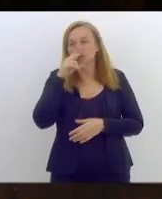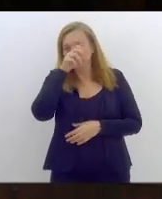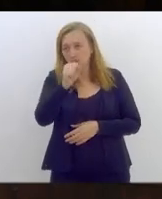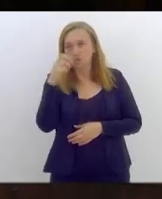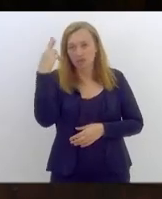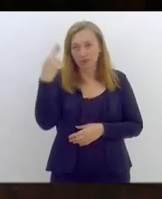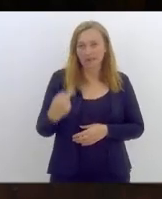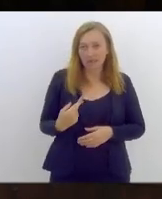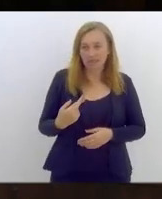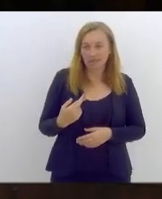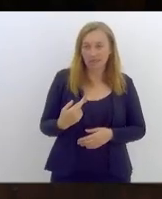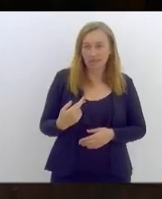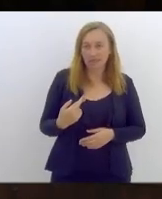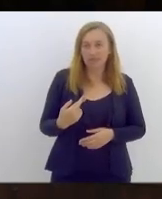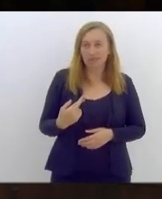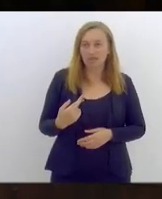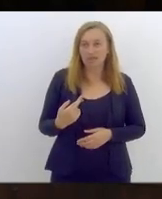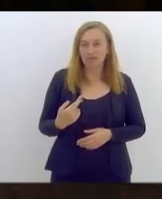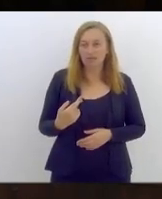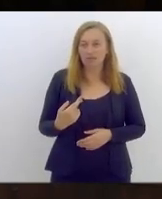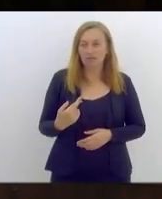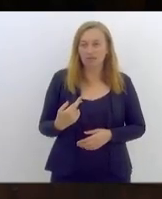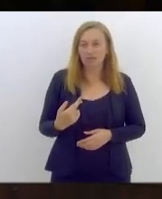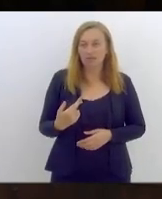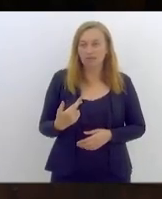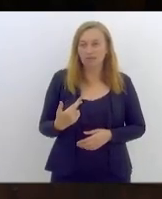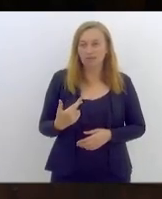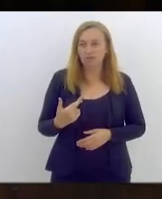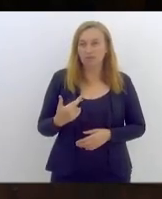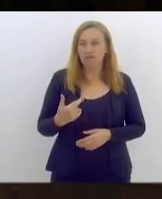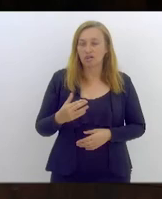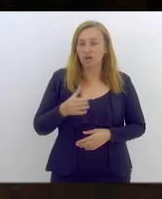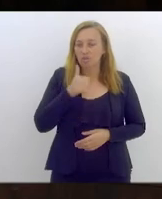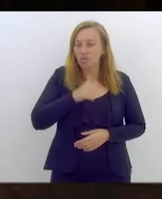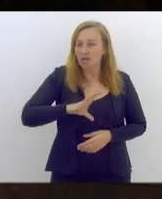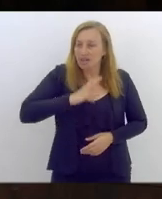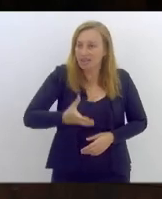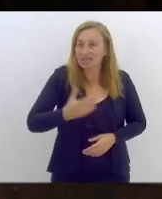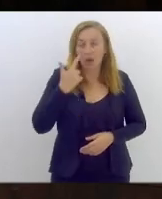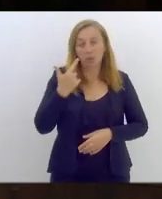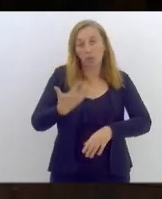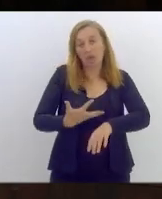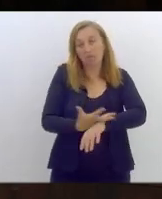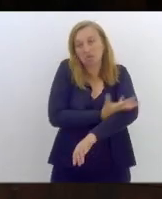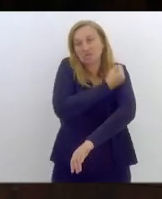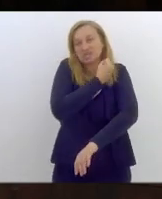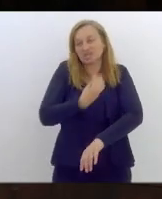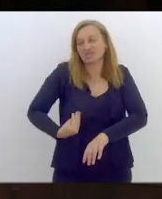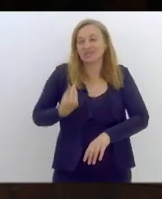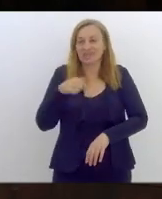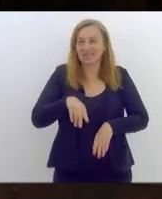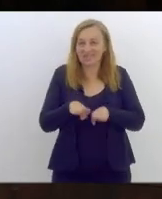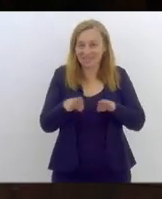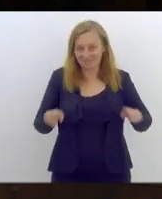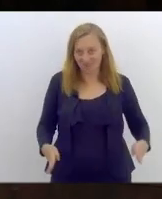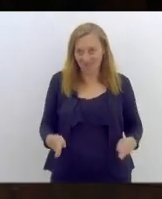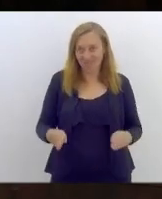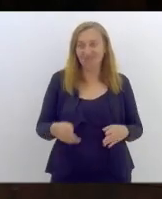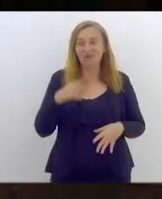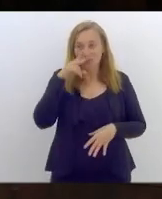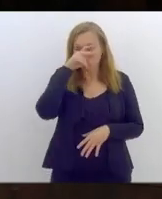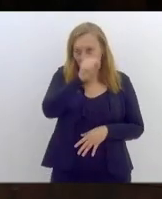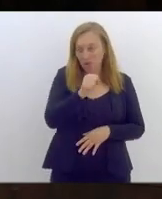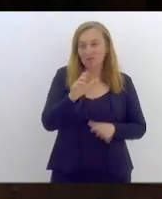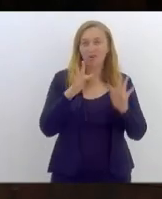Renata, que é uma nem sei, não tenho palavras, eu estou muito emocionado de estar aqui nessa mesa, muita força